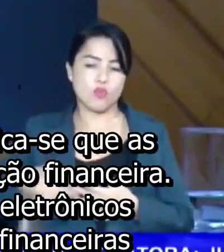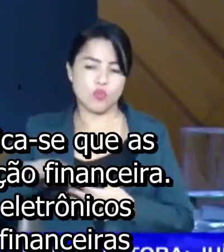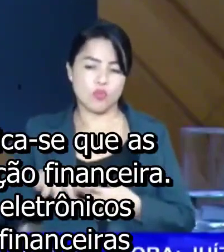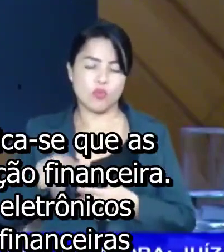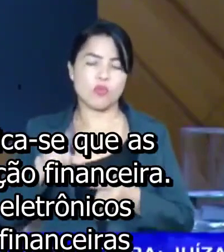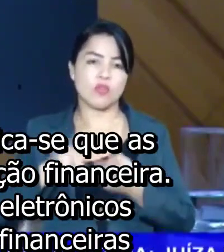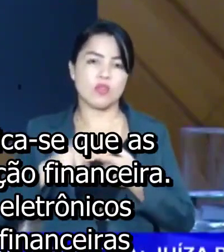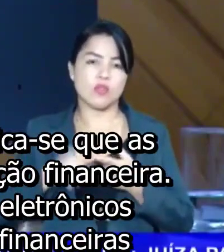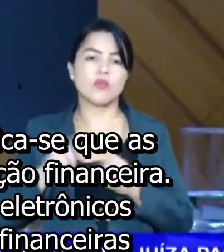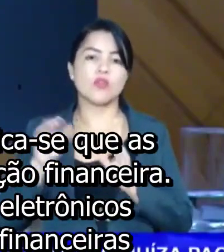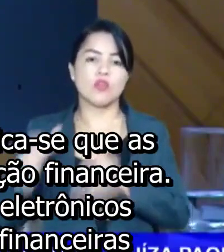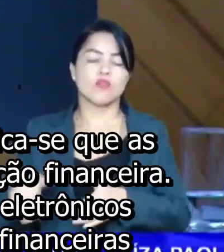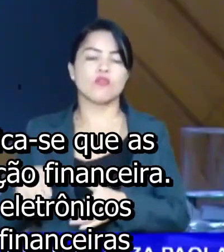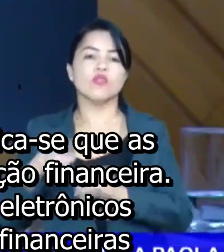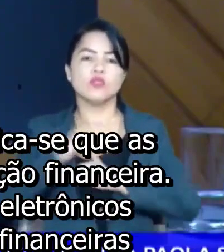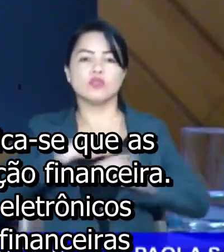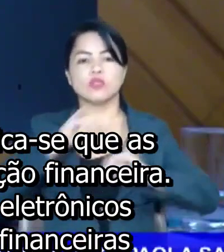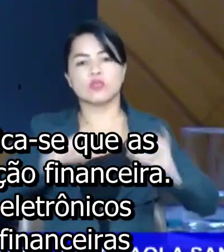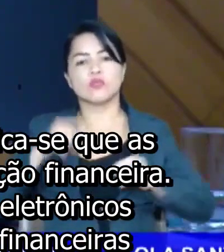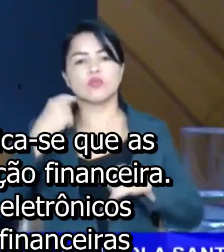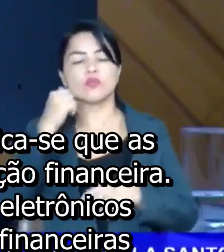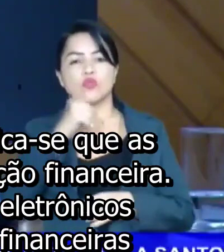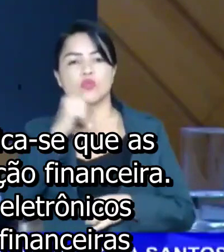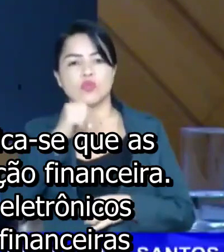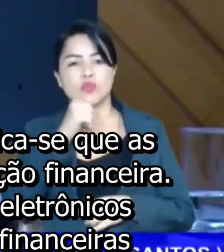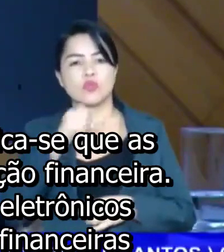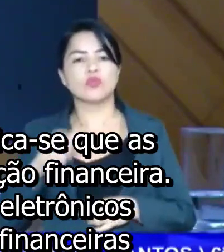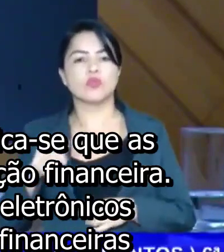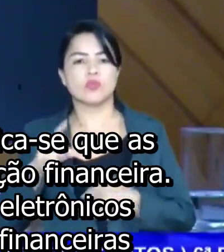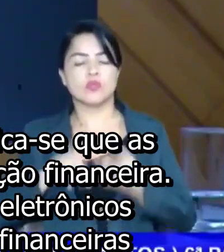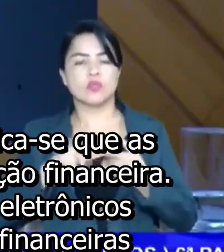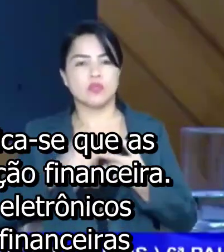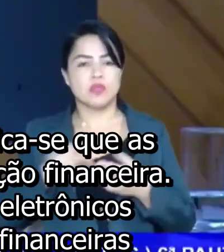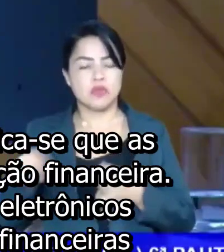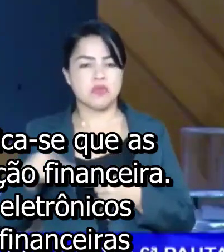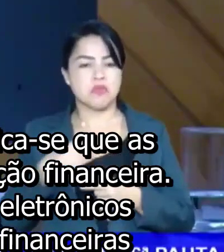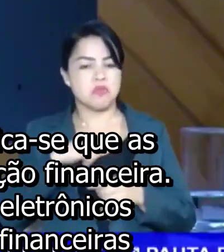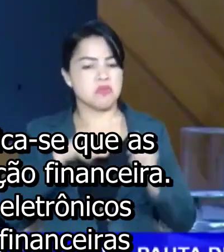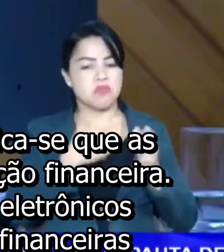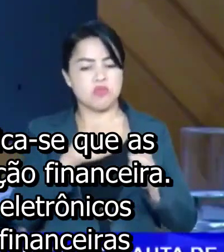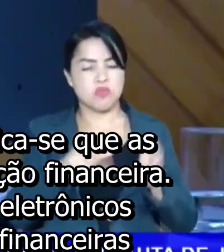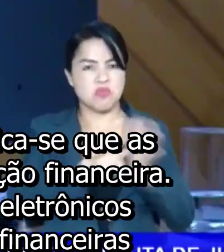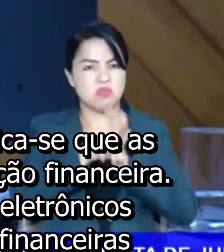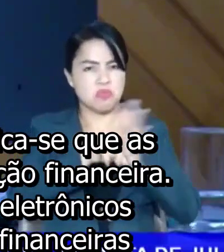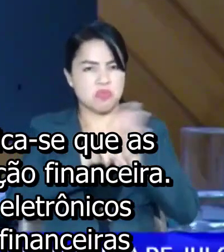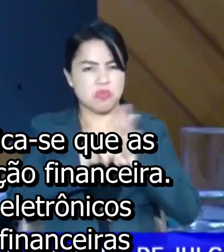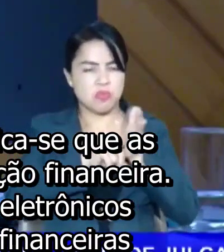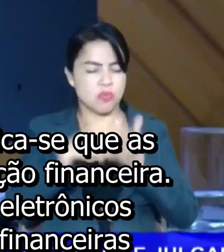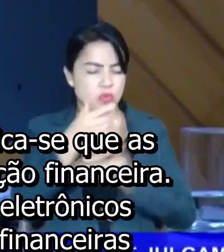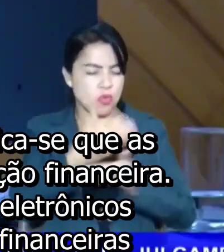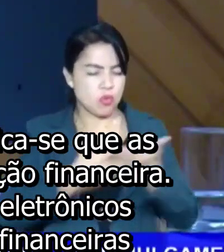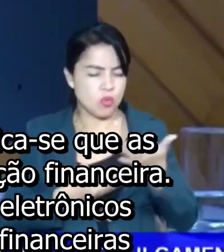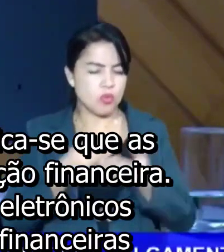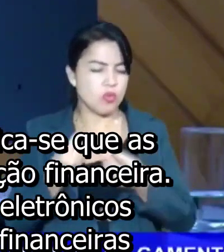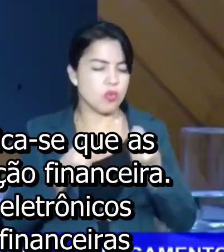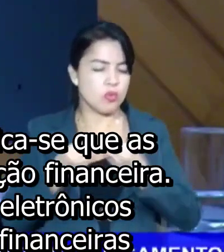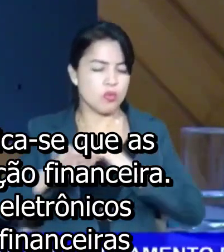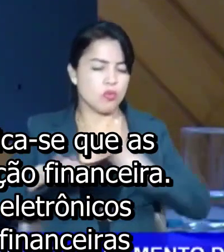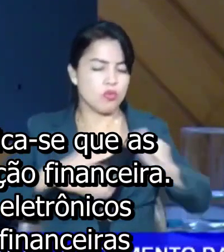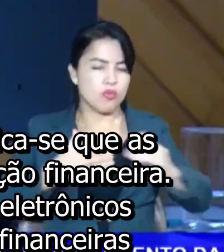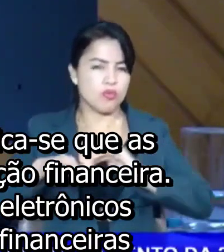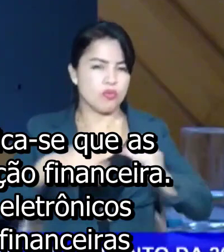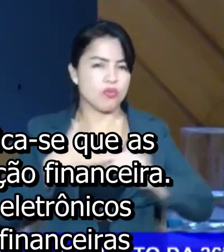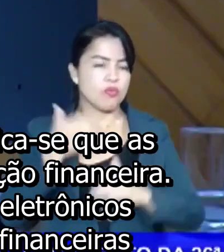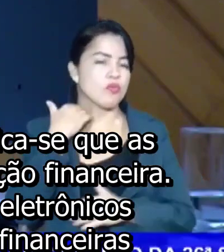fundo de campanha mulher, verifica-se que as omissões não inviabilizaram a fiscalização da movimentação financeira, porquanto a análise